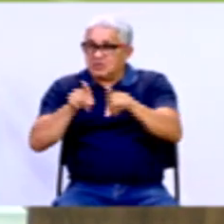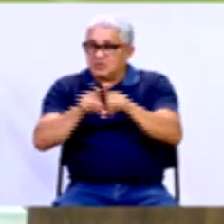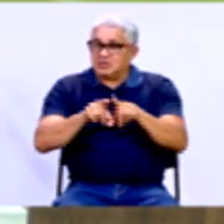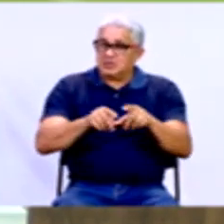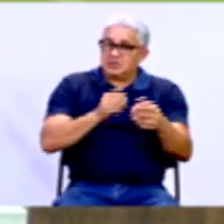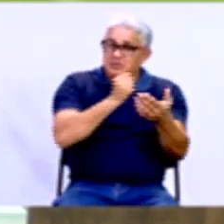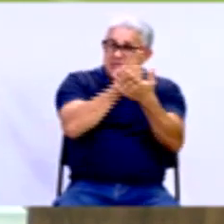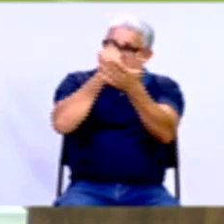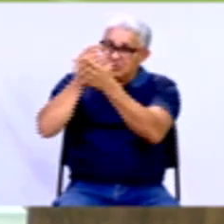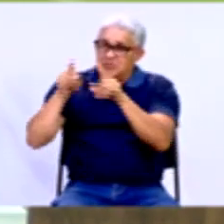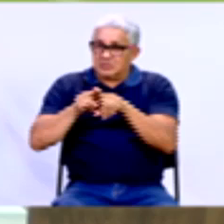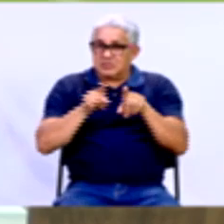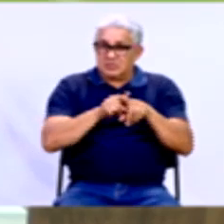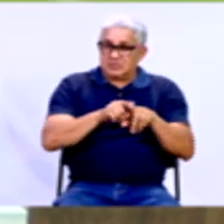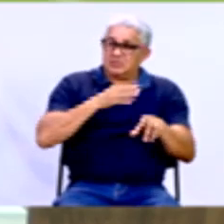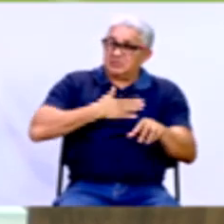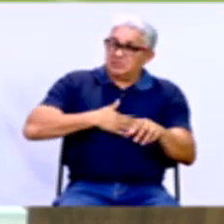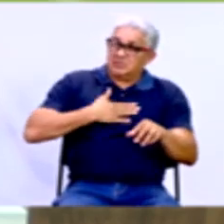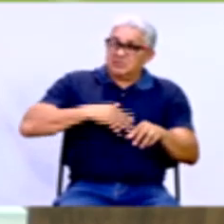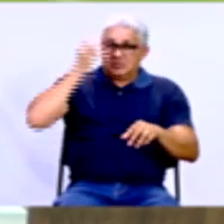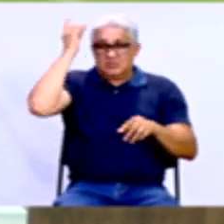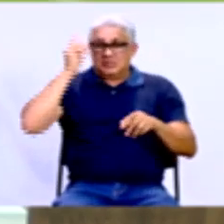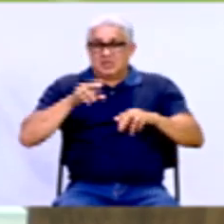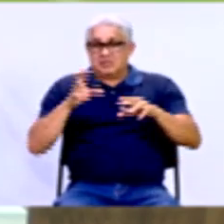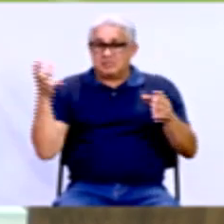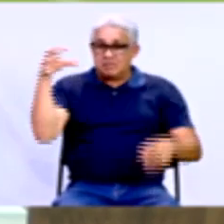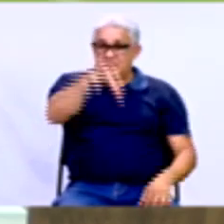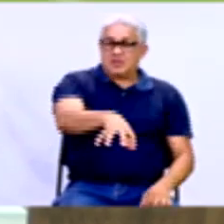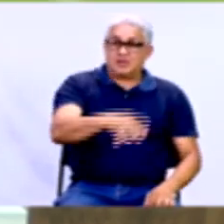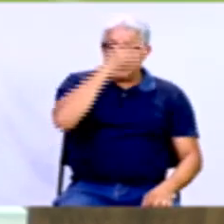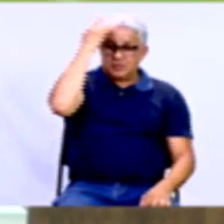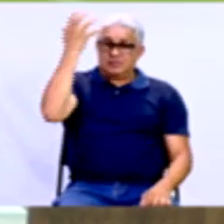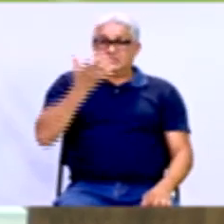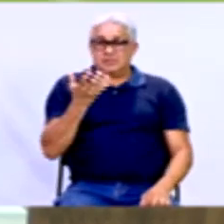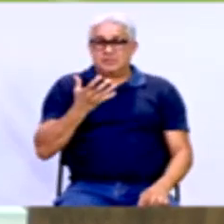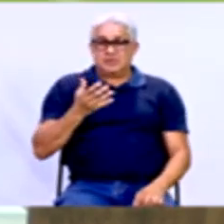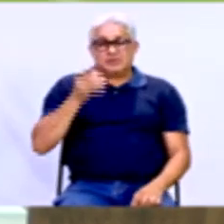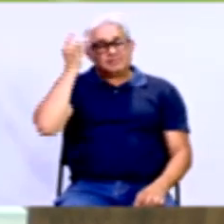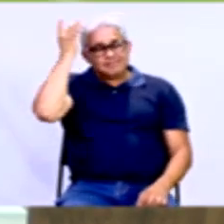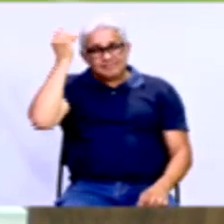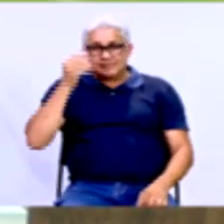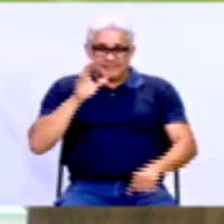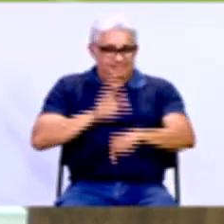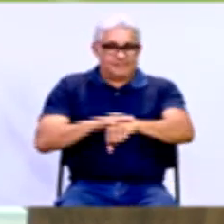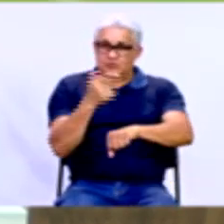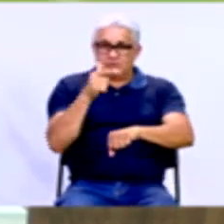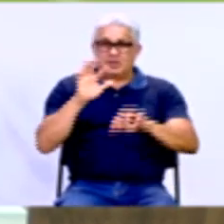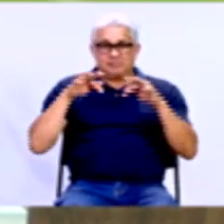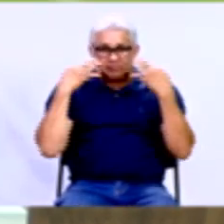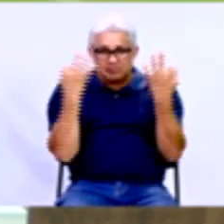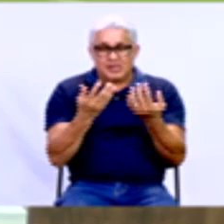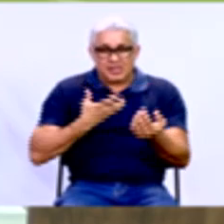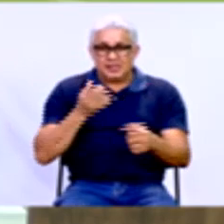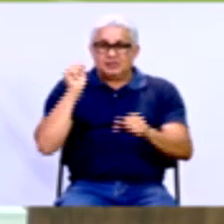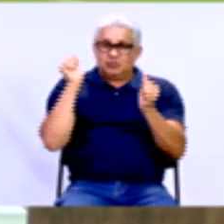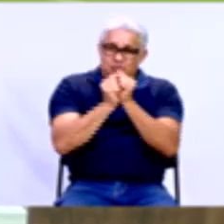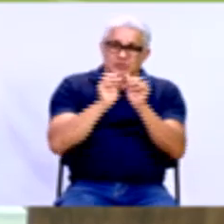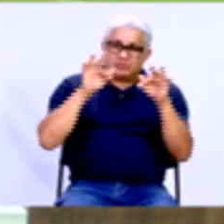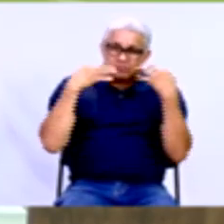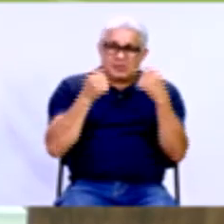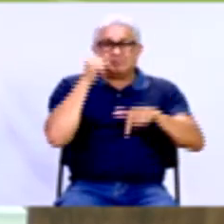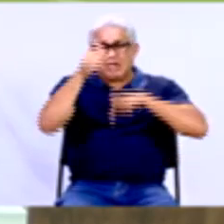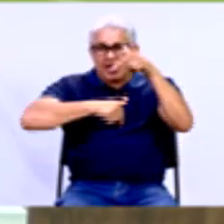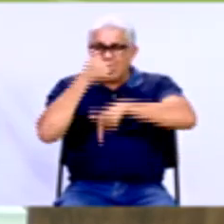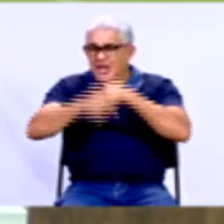E a comodidade talvez seja o elemento central nisso. As pessoas hoje querem mais comodidade, querem ter mais tempo para passar com a família. Hoje em dia, você vai para o trabalho, já ocupa